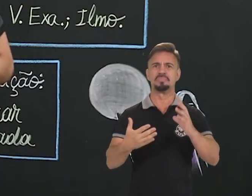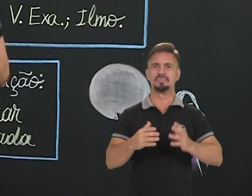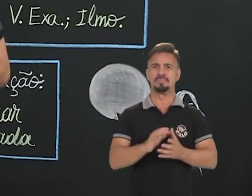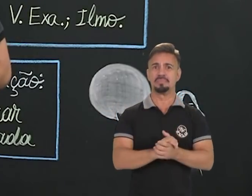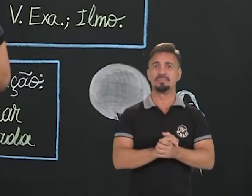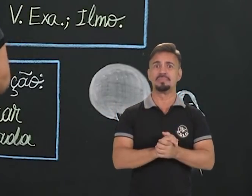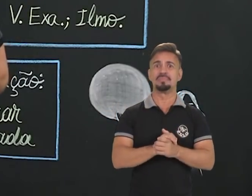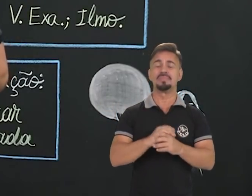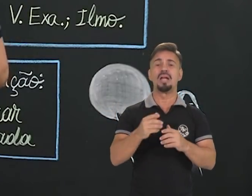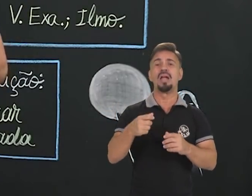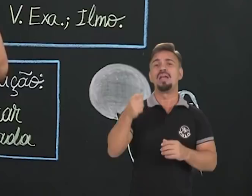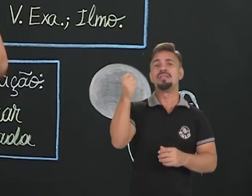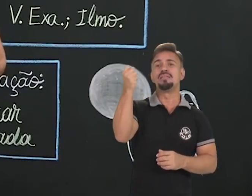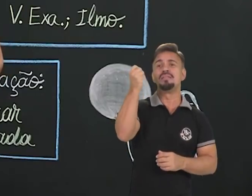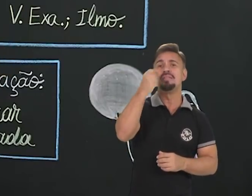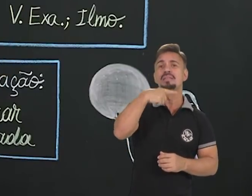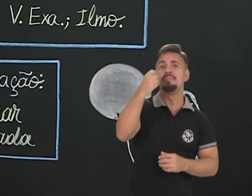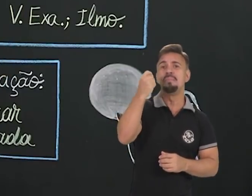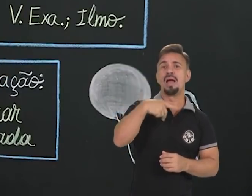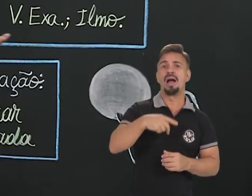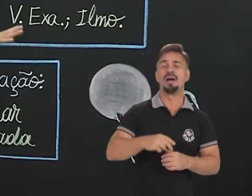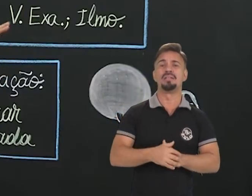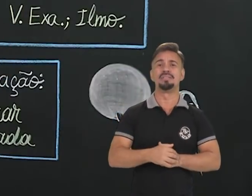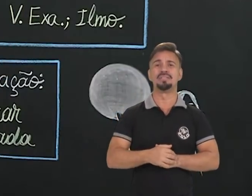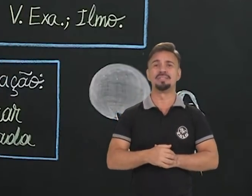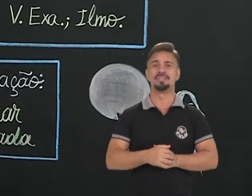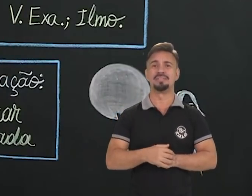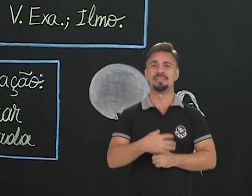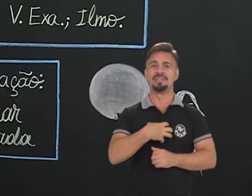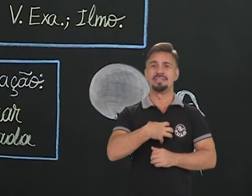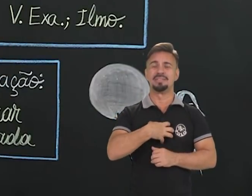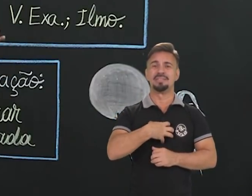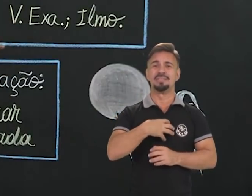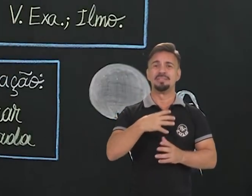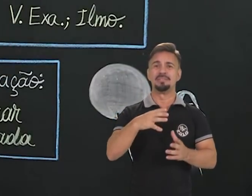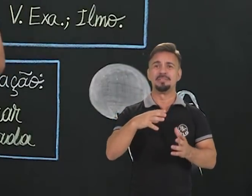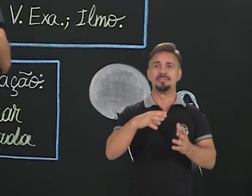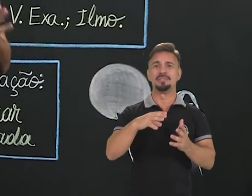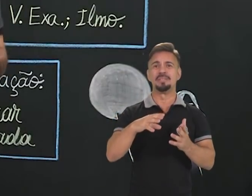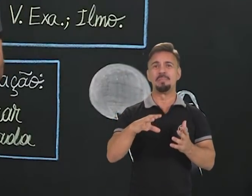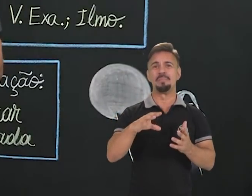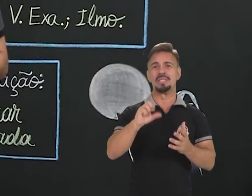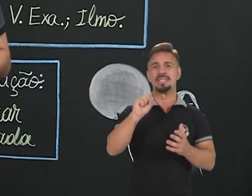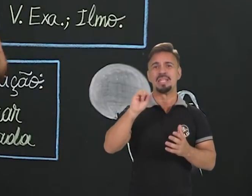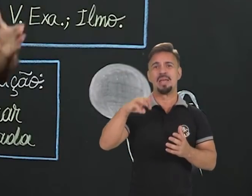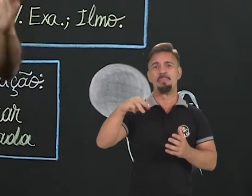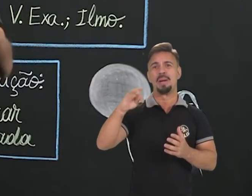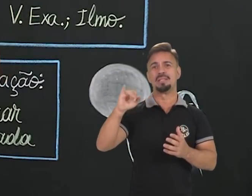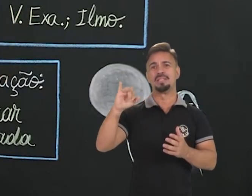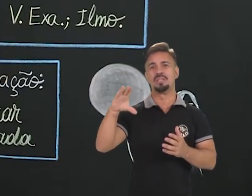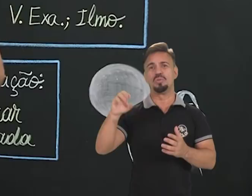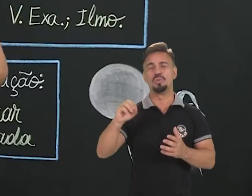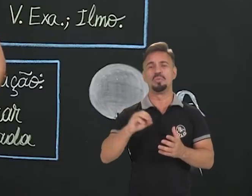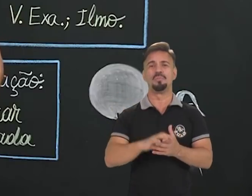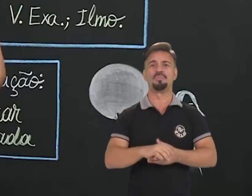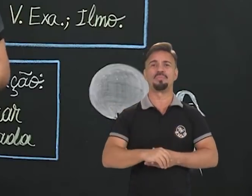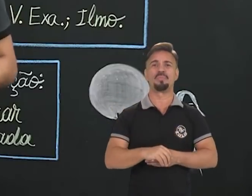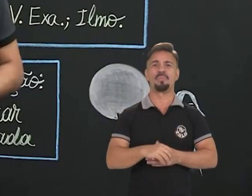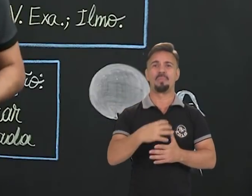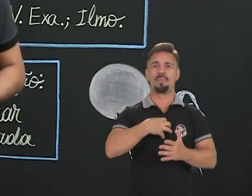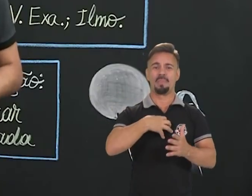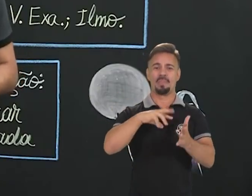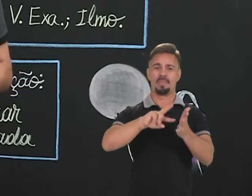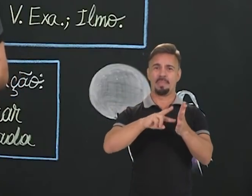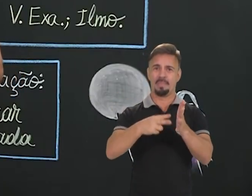muito utilizada no humor para fazer a junção de algumas palavras que nem existem muitas vezes, nem foram cristalizadas, nem foram incorporadas ao idioma, mas que dessa forma, por